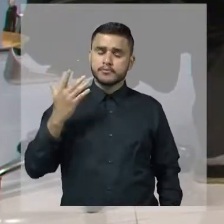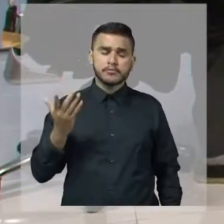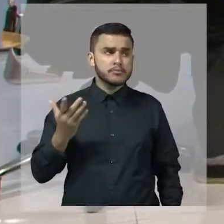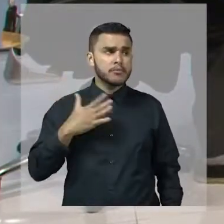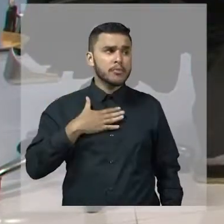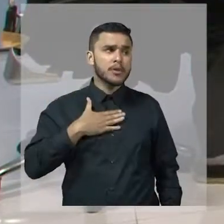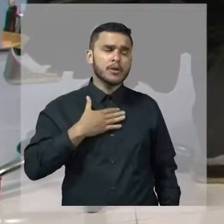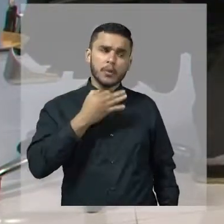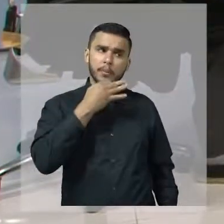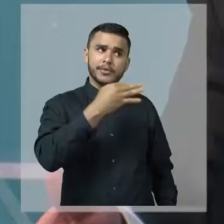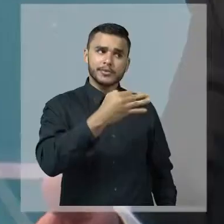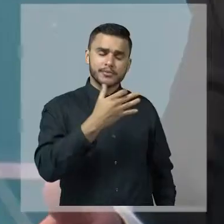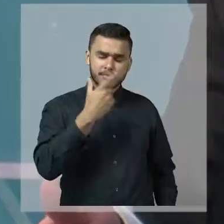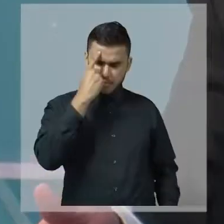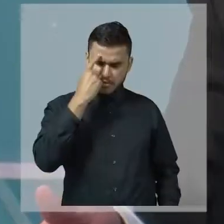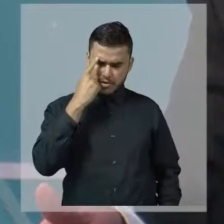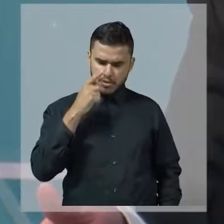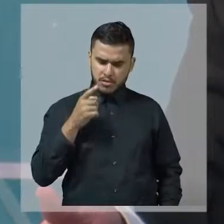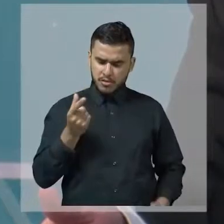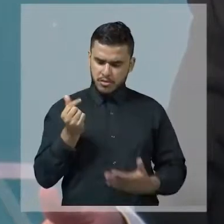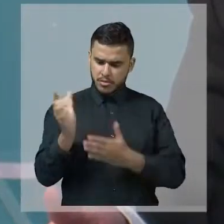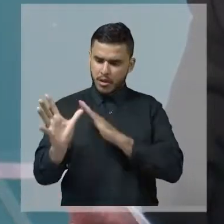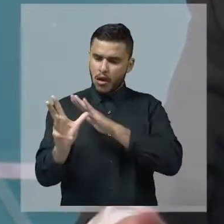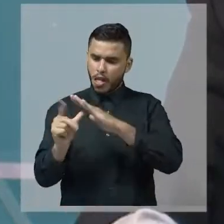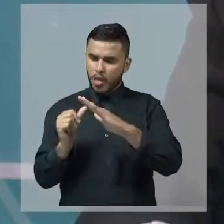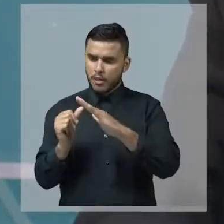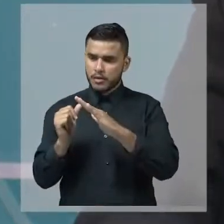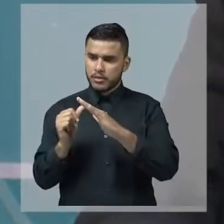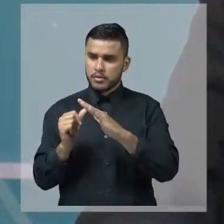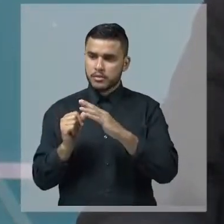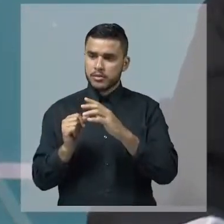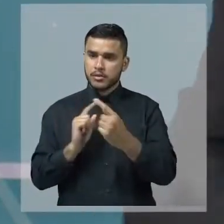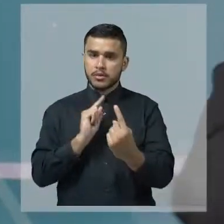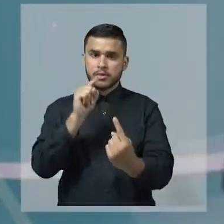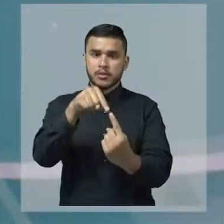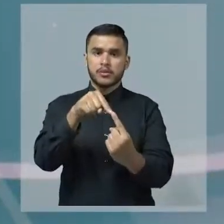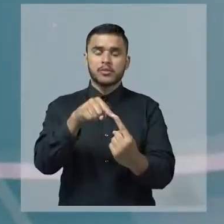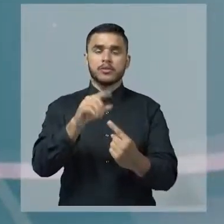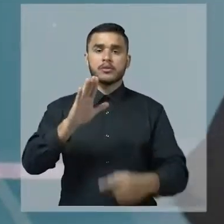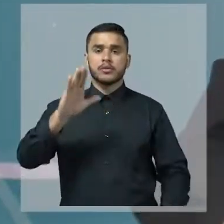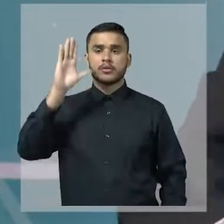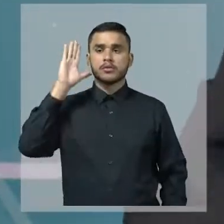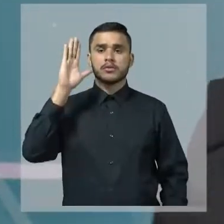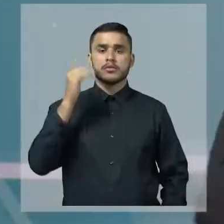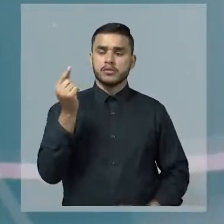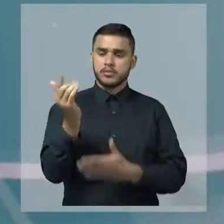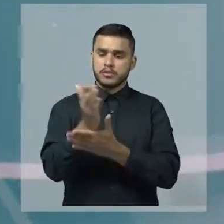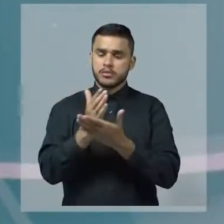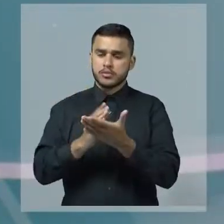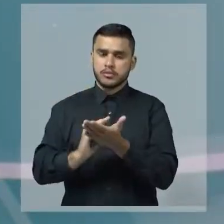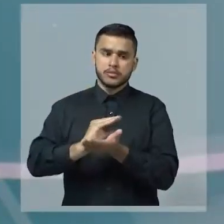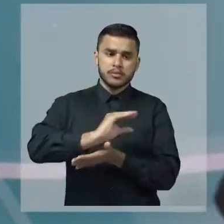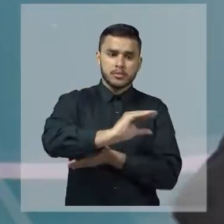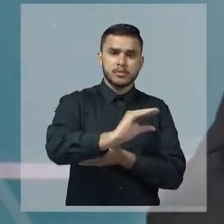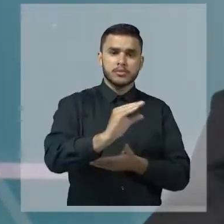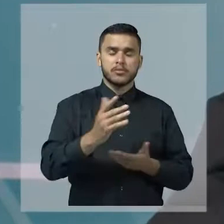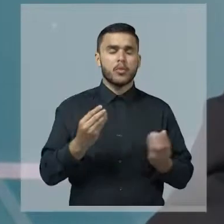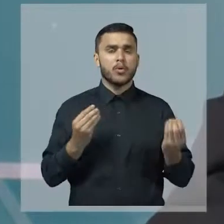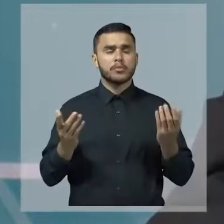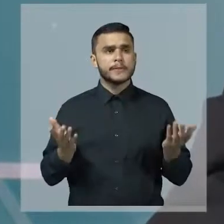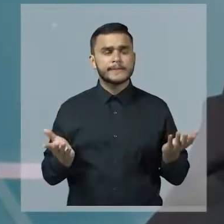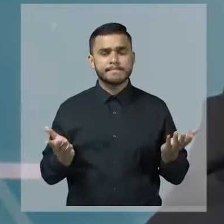que há de prevalecer? É o crime? Ou a intenção? Ou o desvio eleitoral, puramente